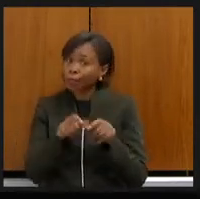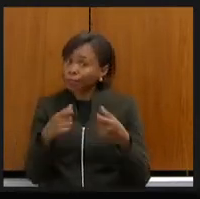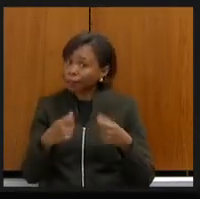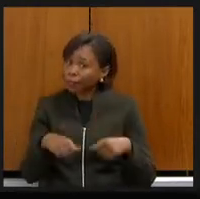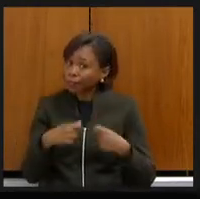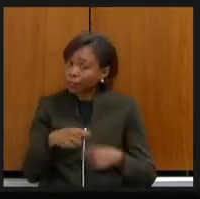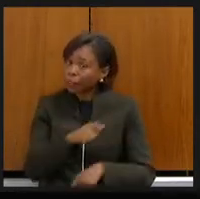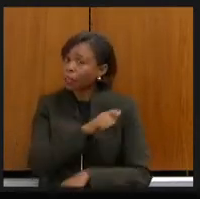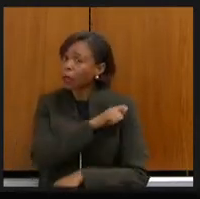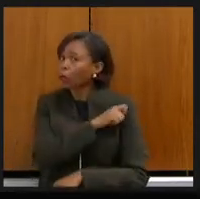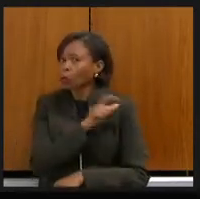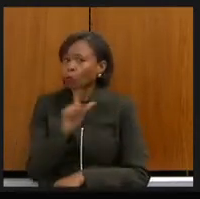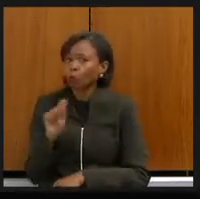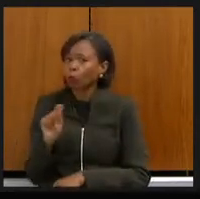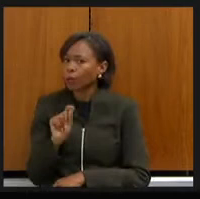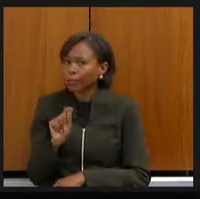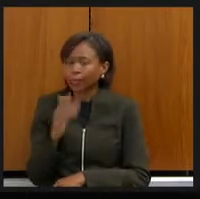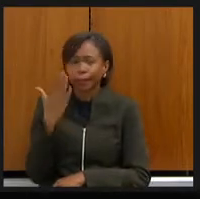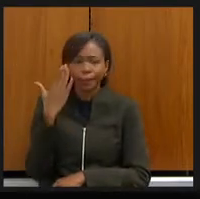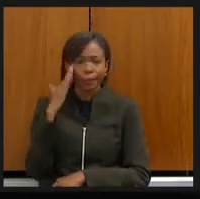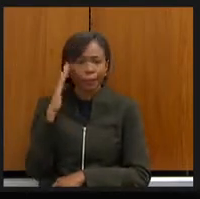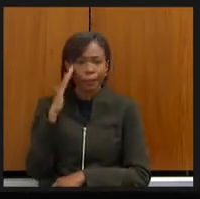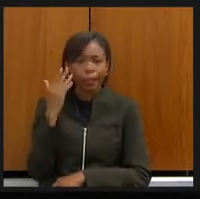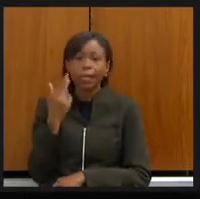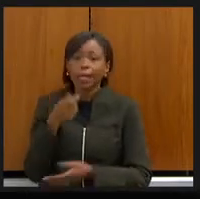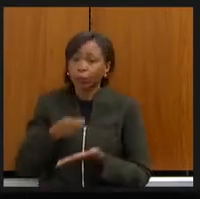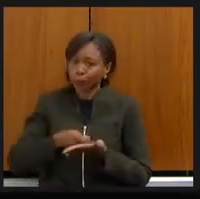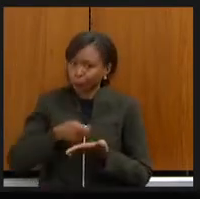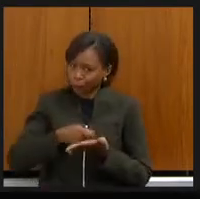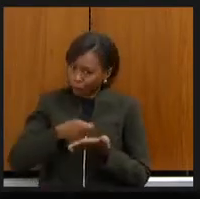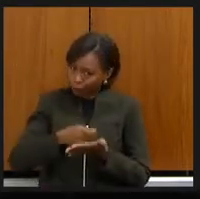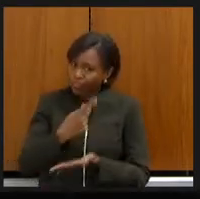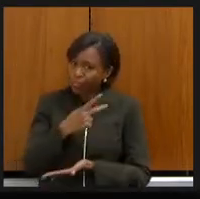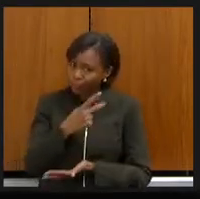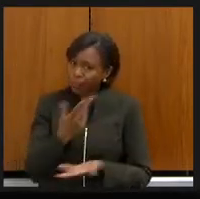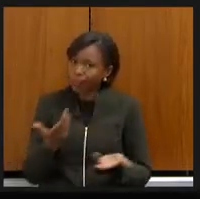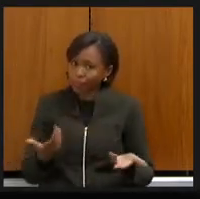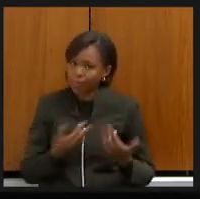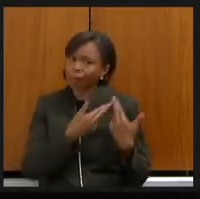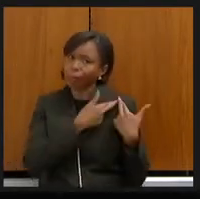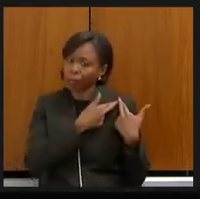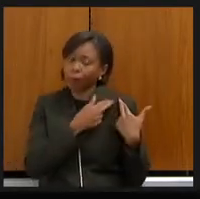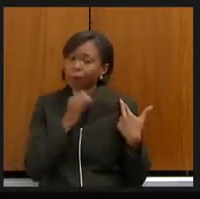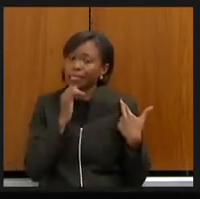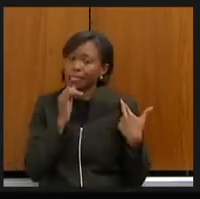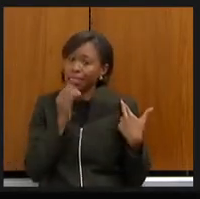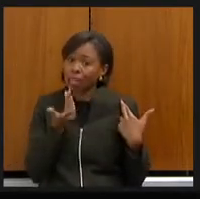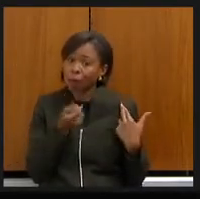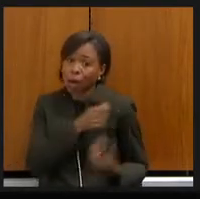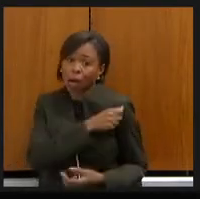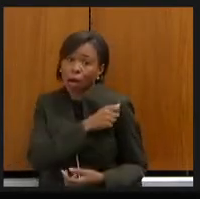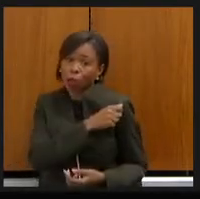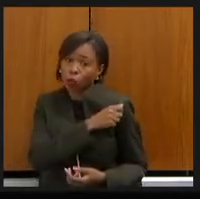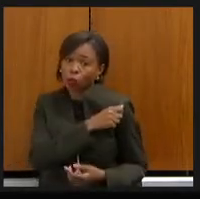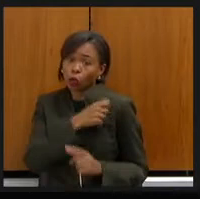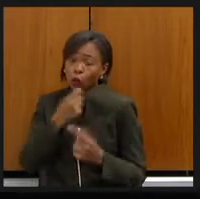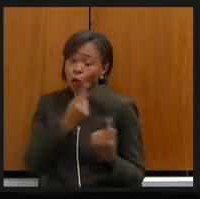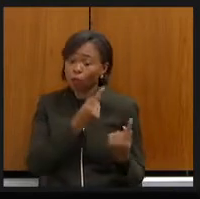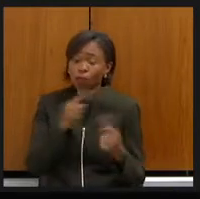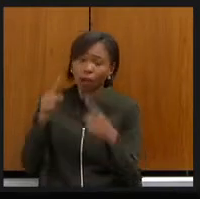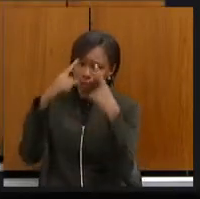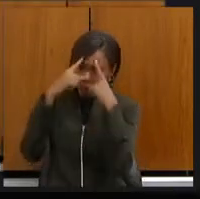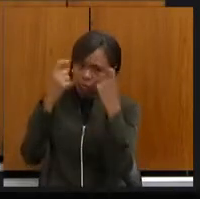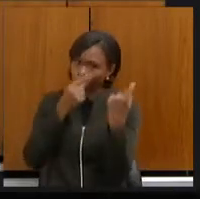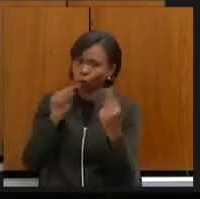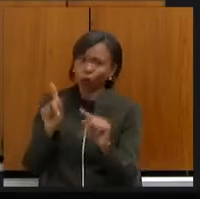eles têm que entender o cumprimento dos seus deveres é o caso dos alunos que agridem professores né Eu